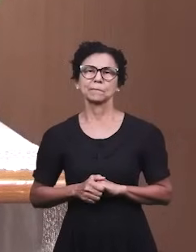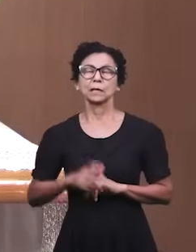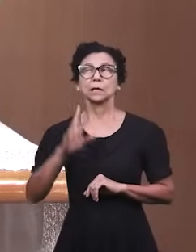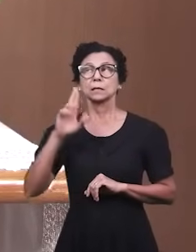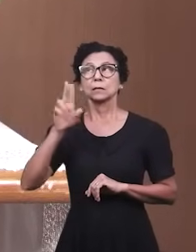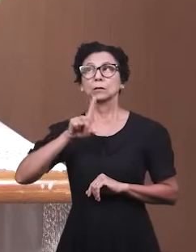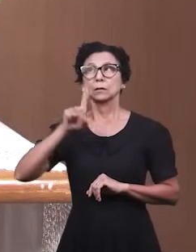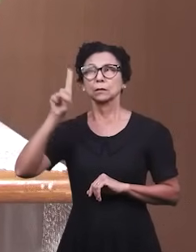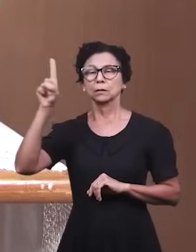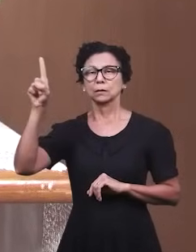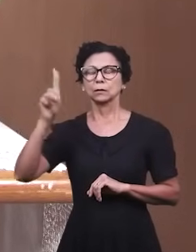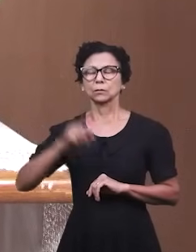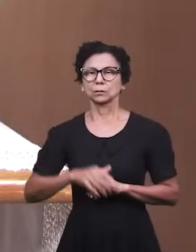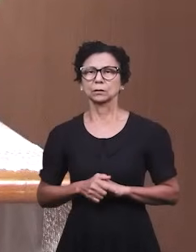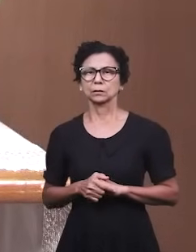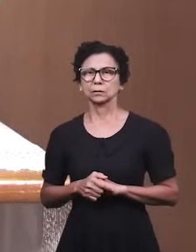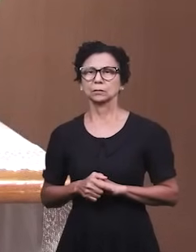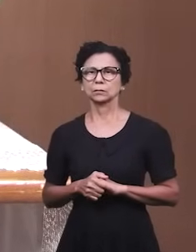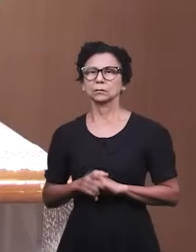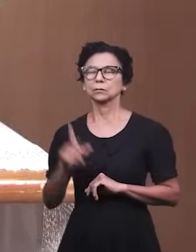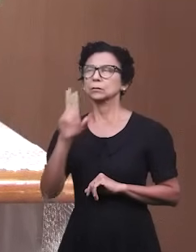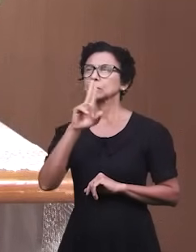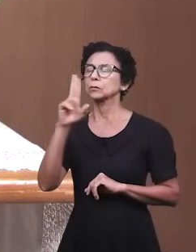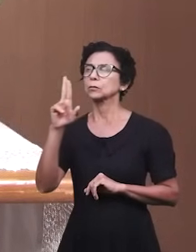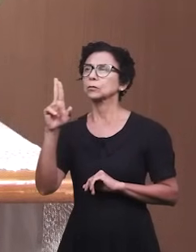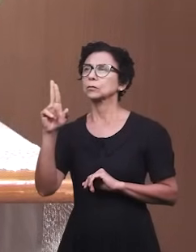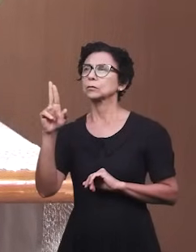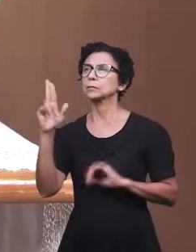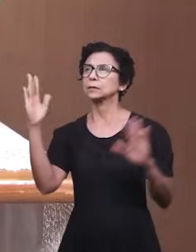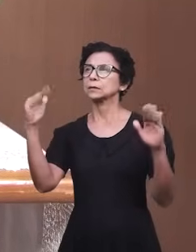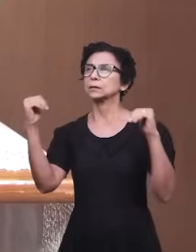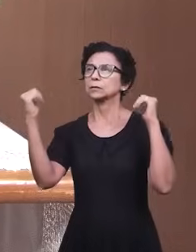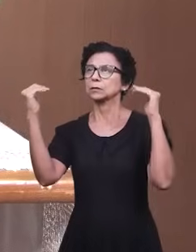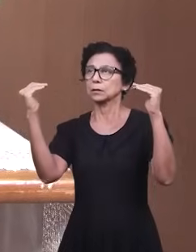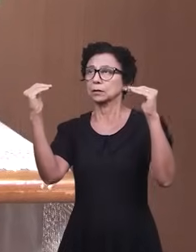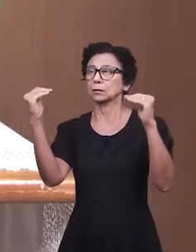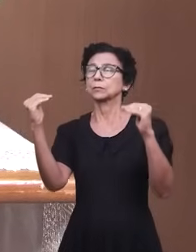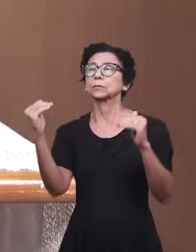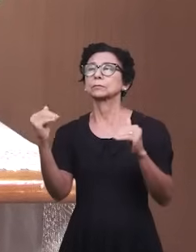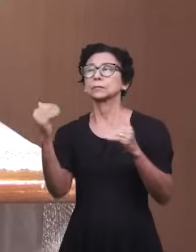Senhor Deus, nós glorificamos o teu nome por